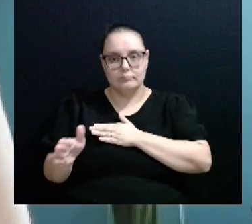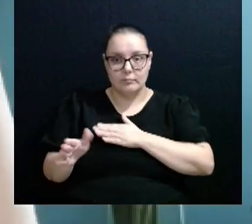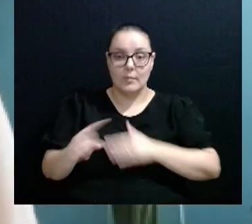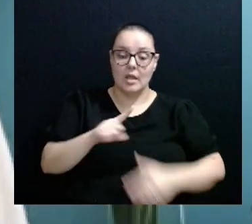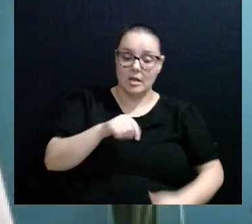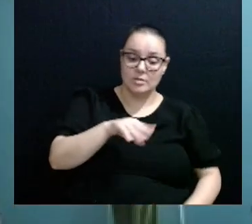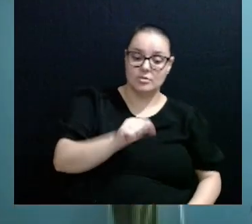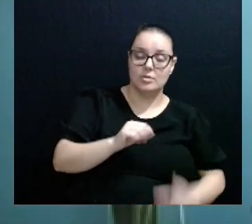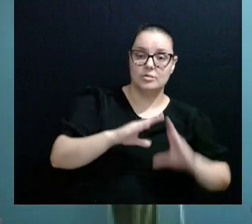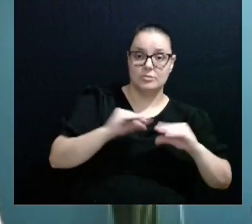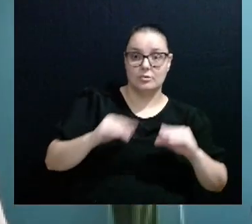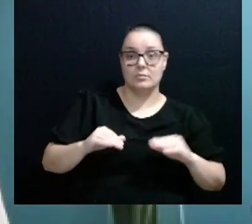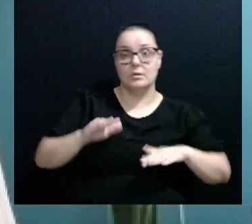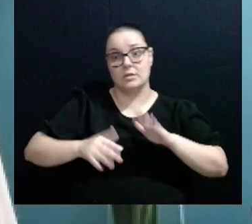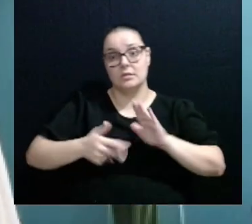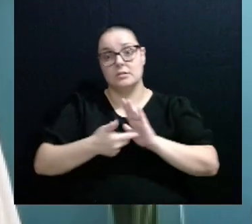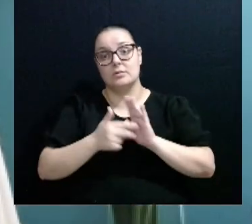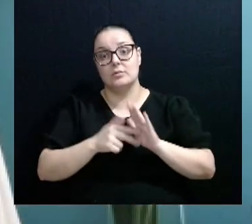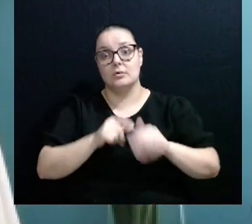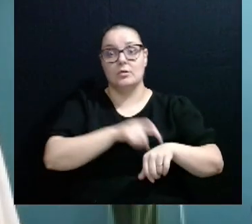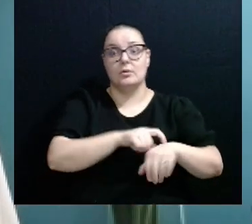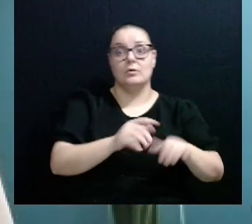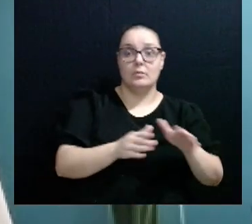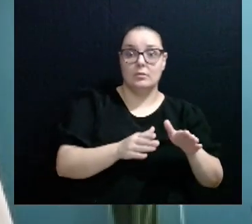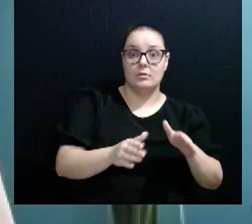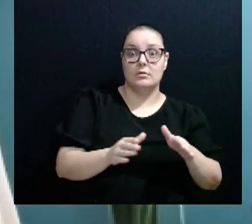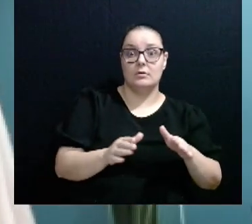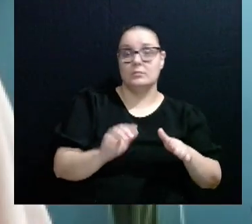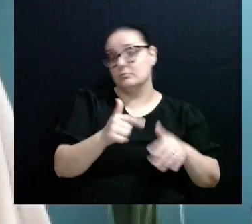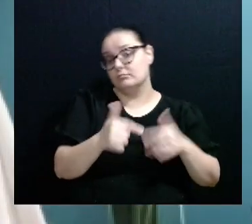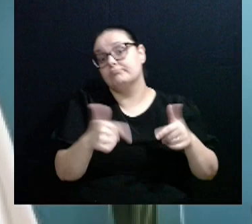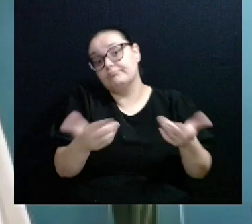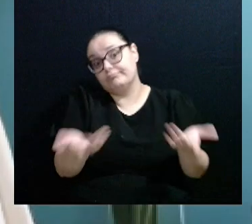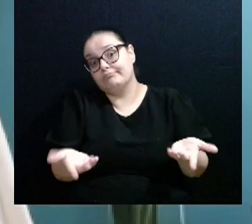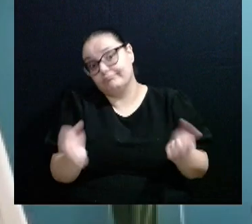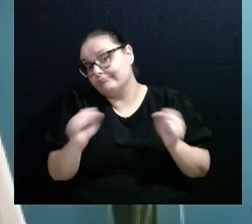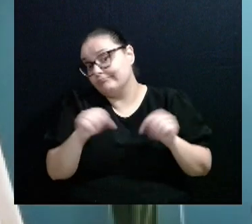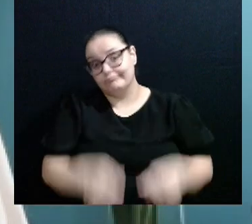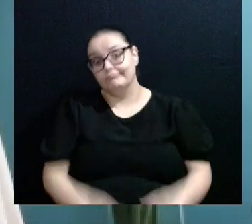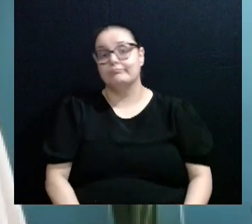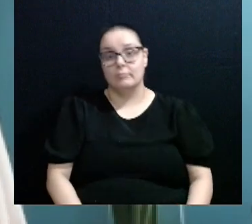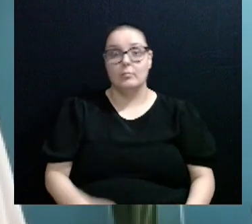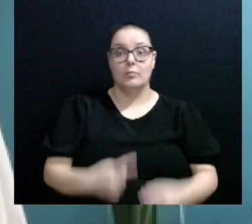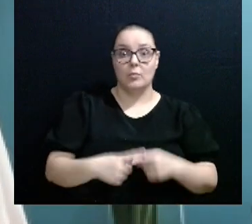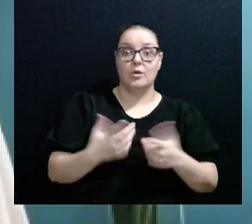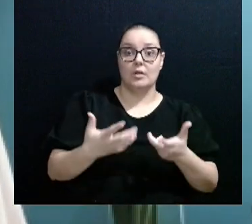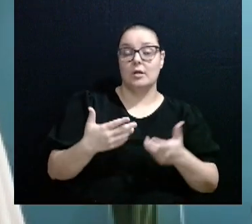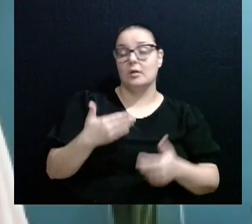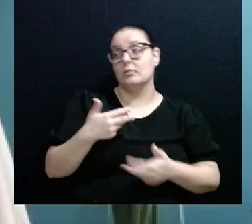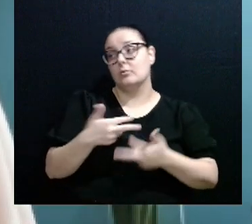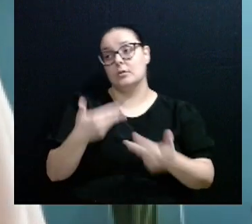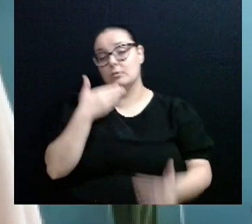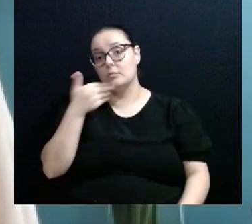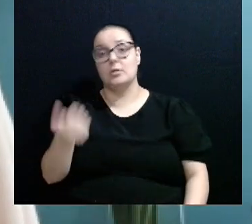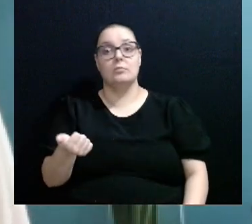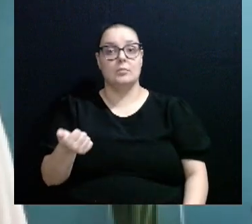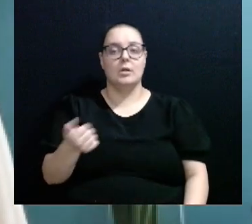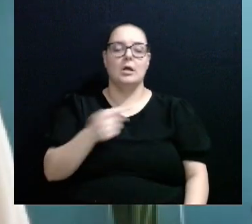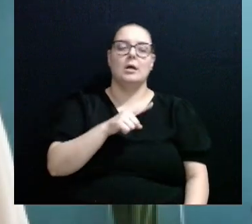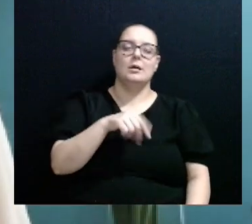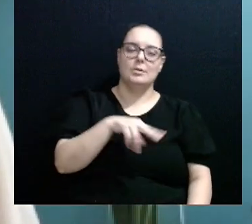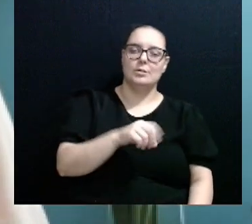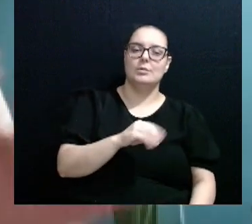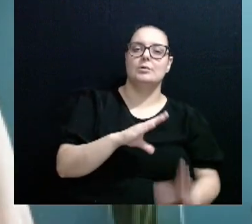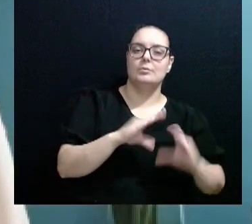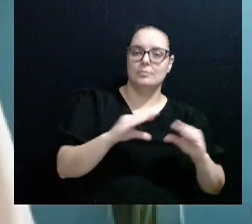significa ficar um período desempregado. Sim, porque eu quero algo melhor. Sair da zona de conforto significa,